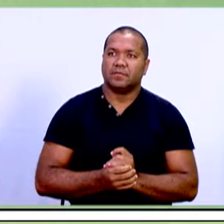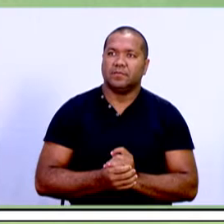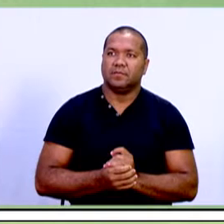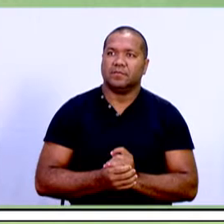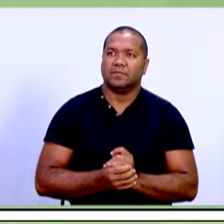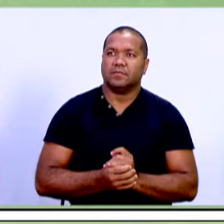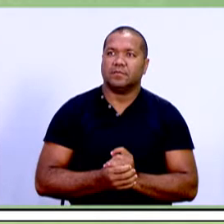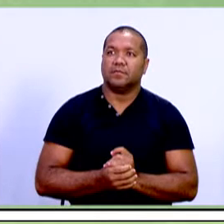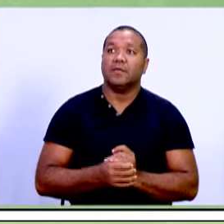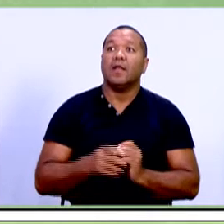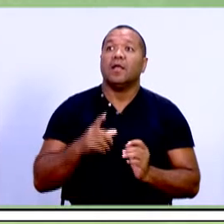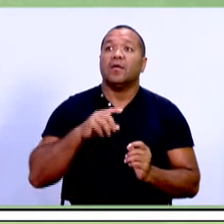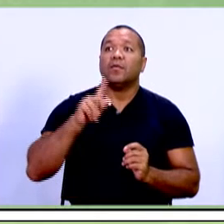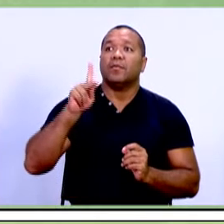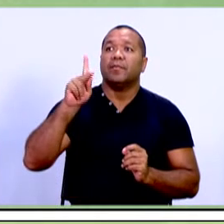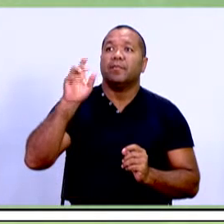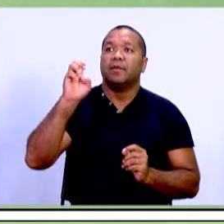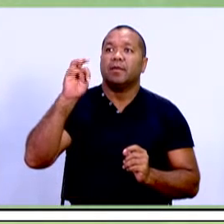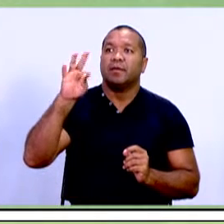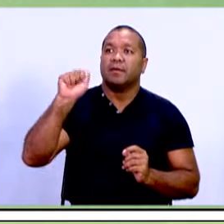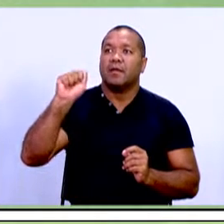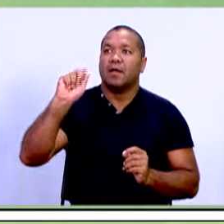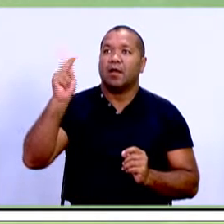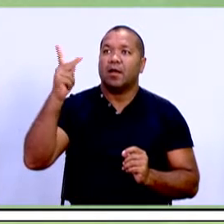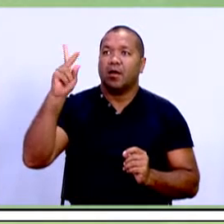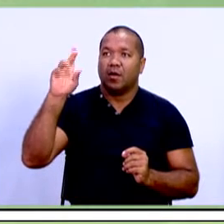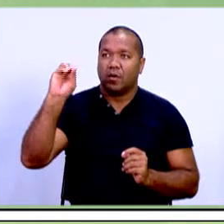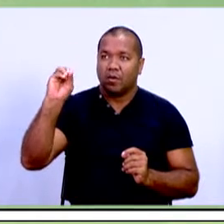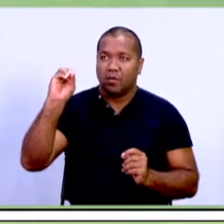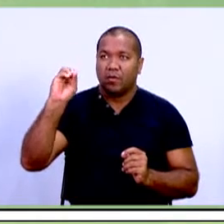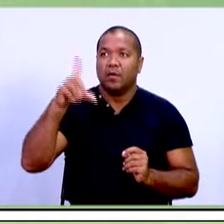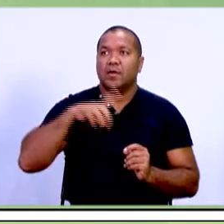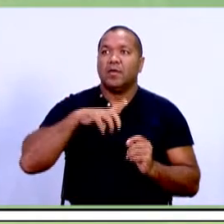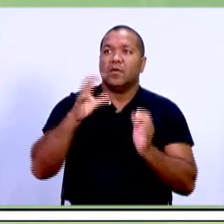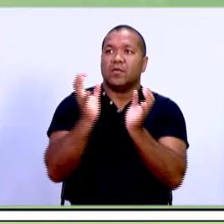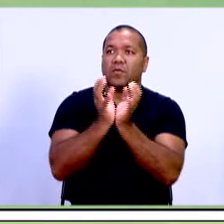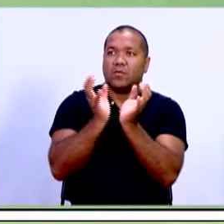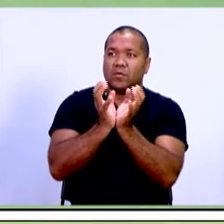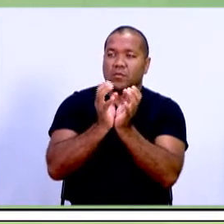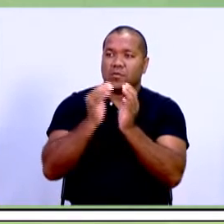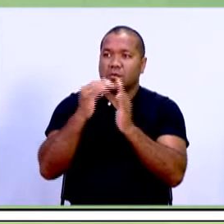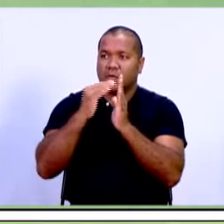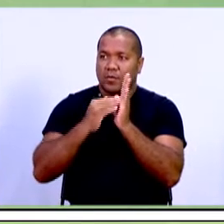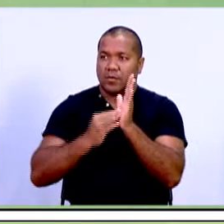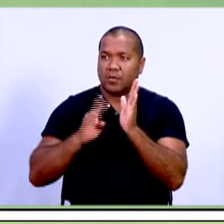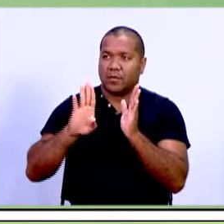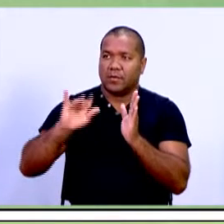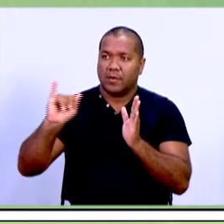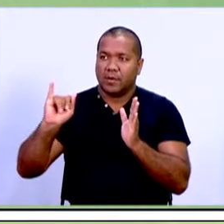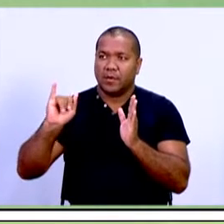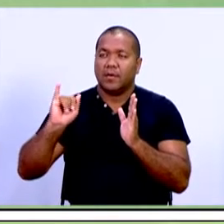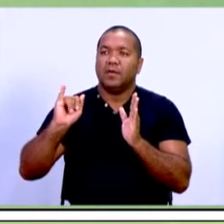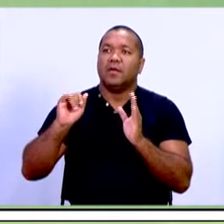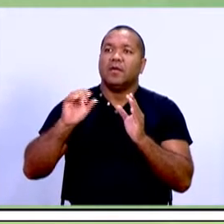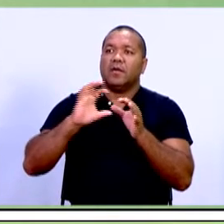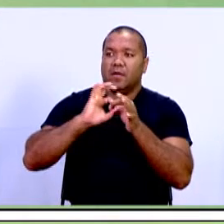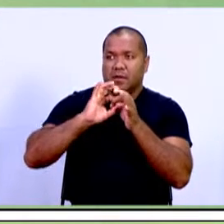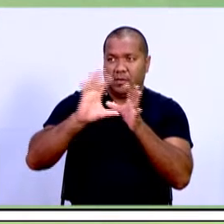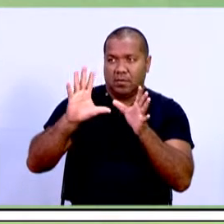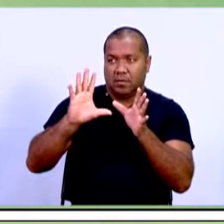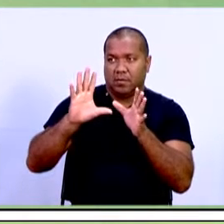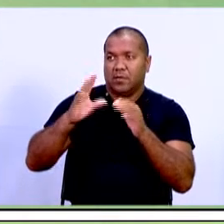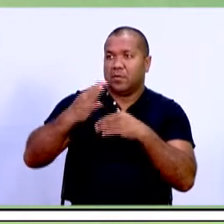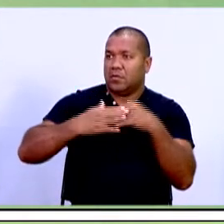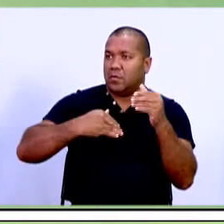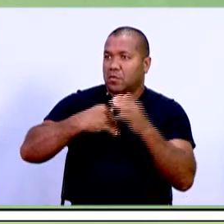Então, o Pentaho ele é um conjunto de programas de BI. Ele é software livre e diversos